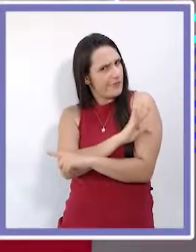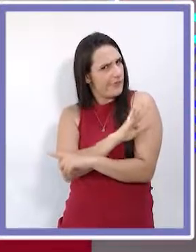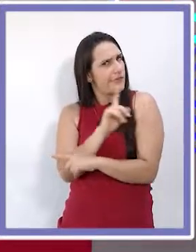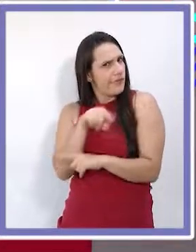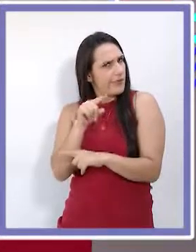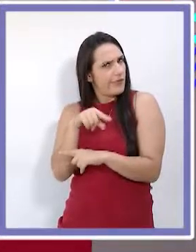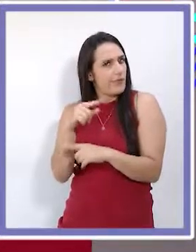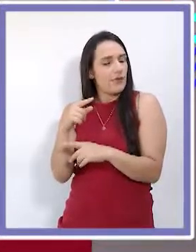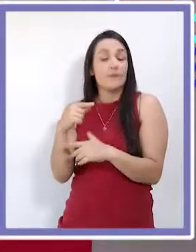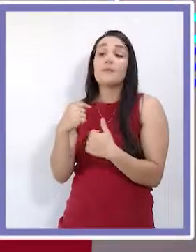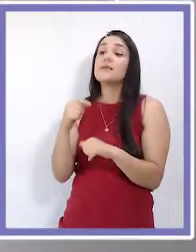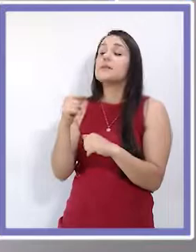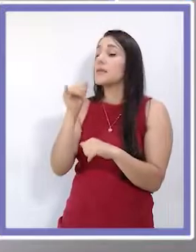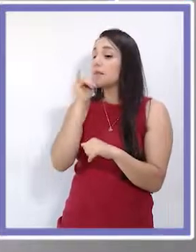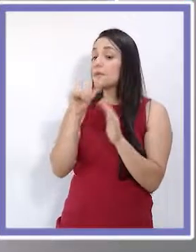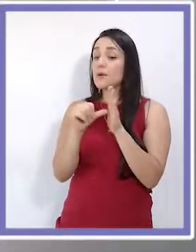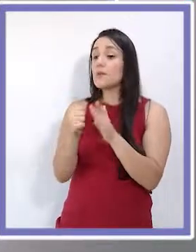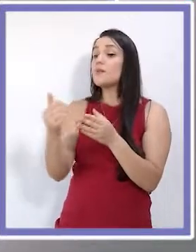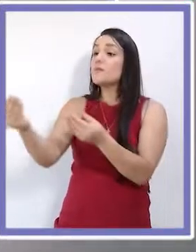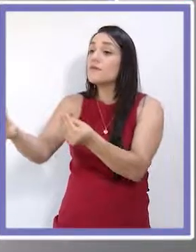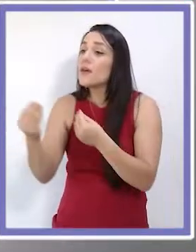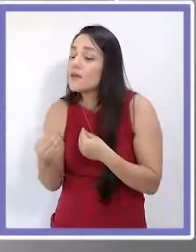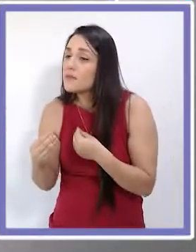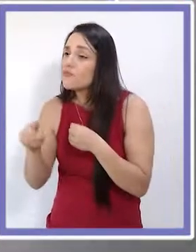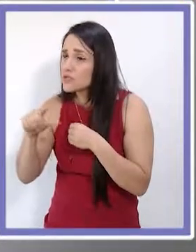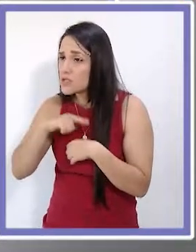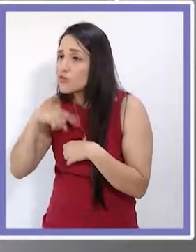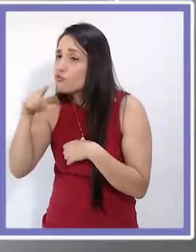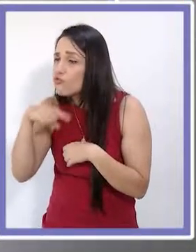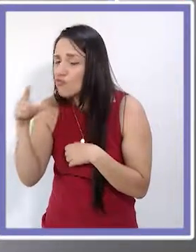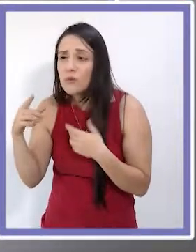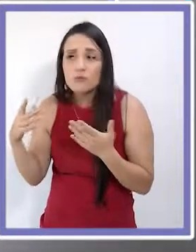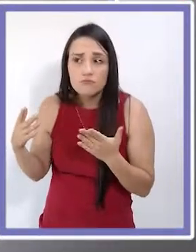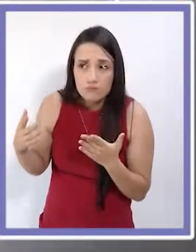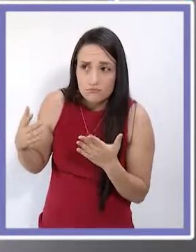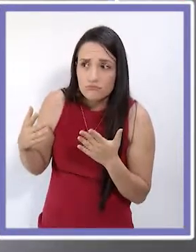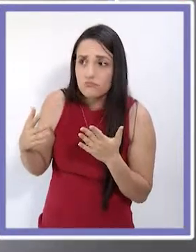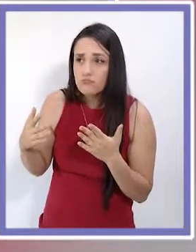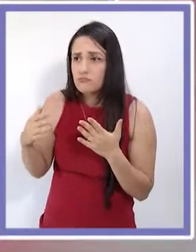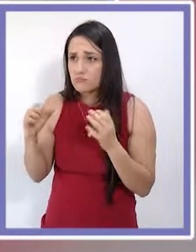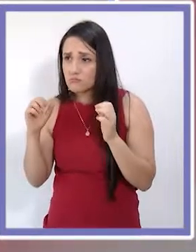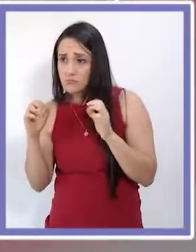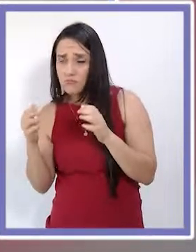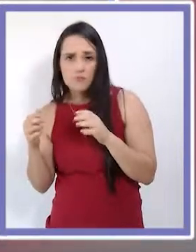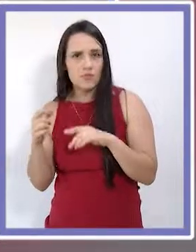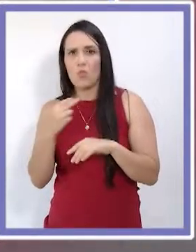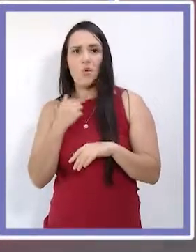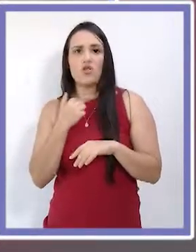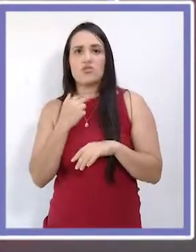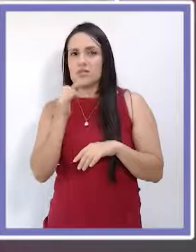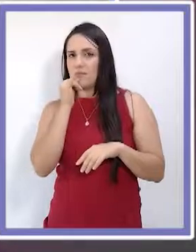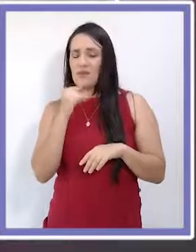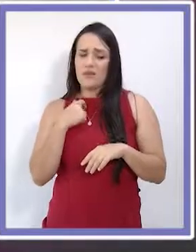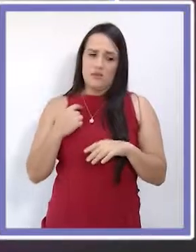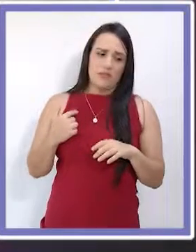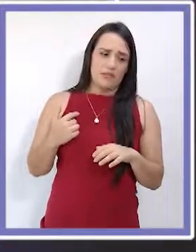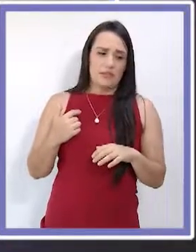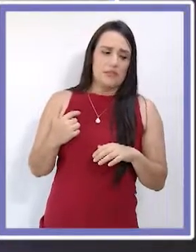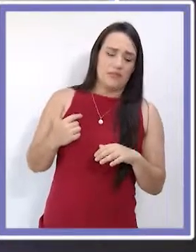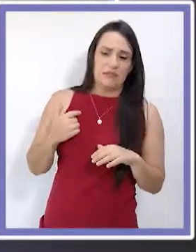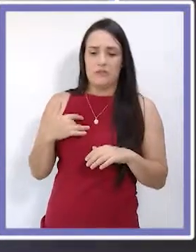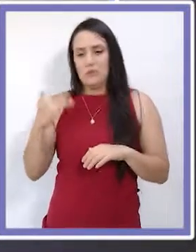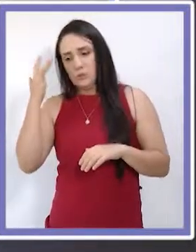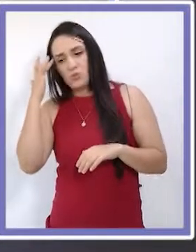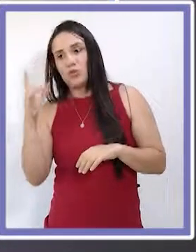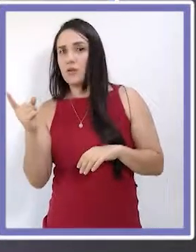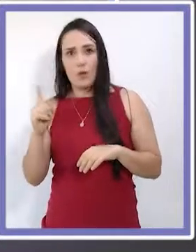conversar com as famílias. Primeiro, você tem que acolher a família e tirar todas as dúvidas da família. A família não pode fazer uma doação e sair com dúvida.